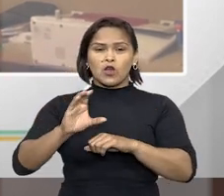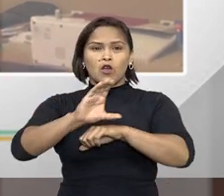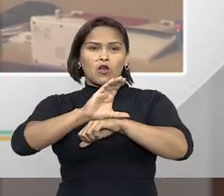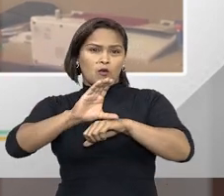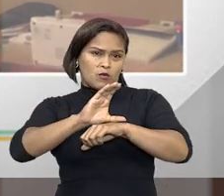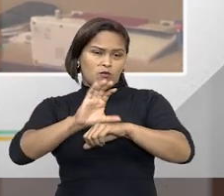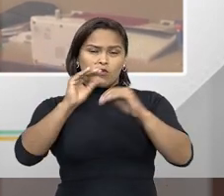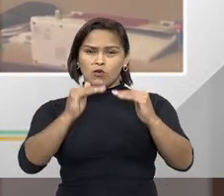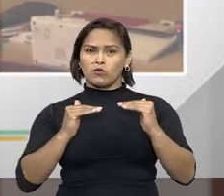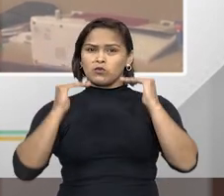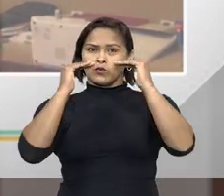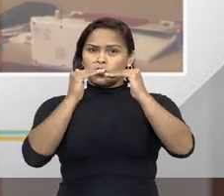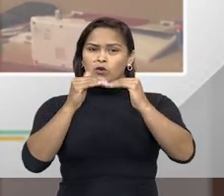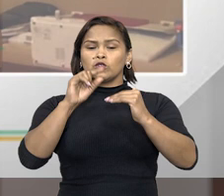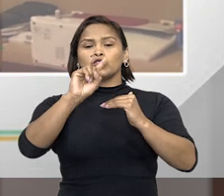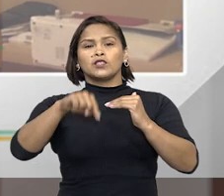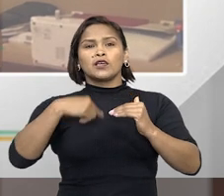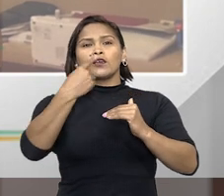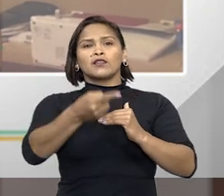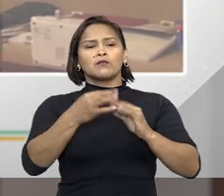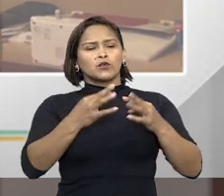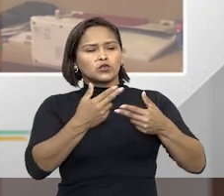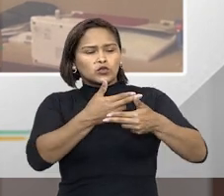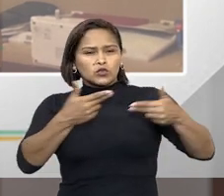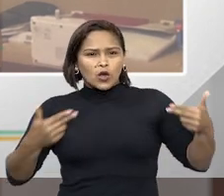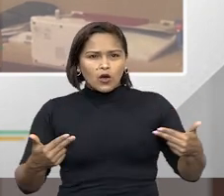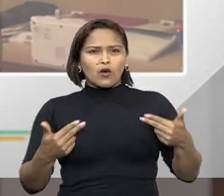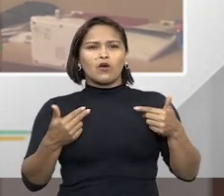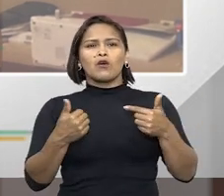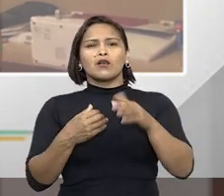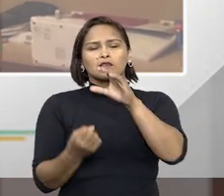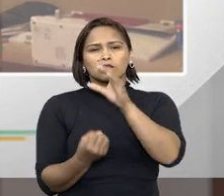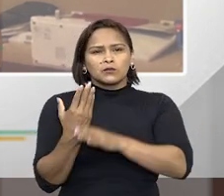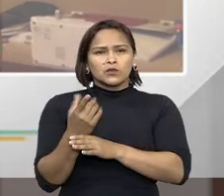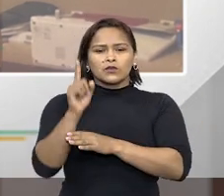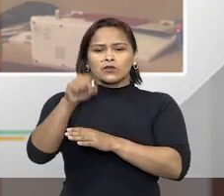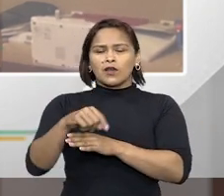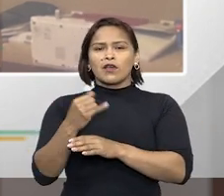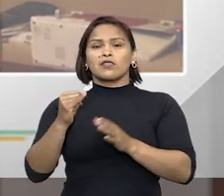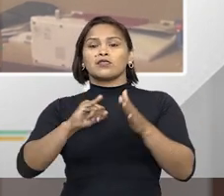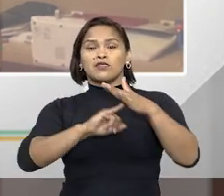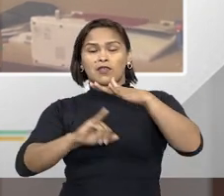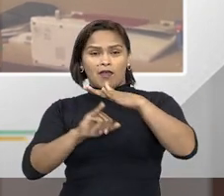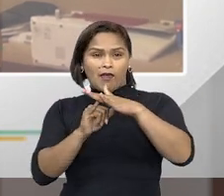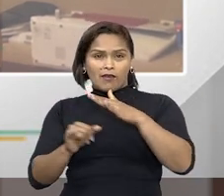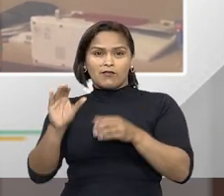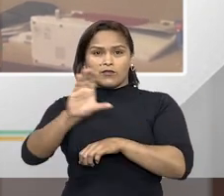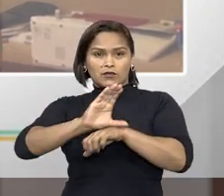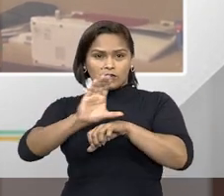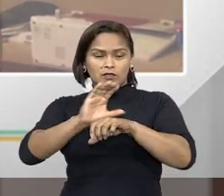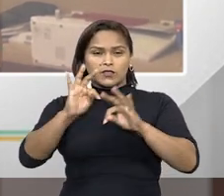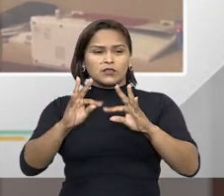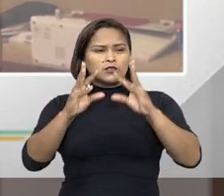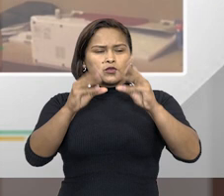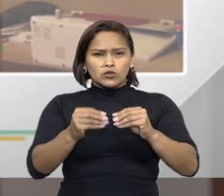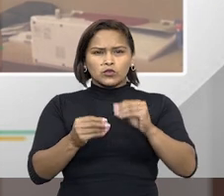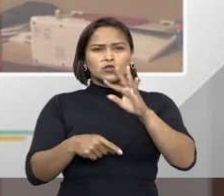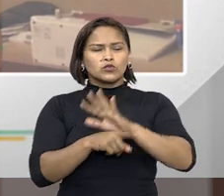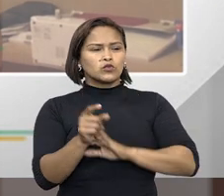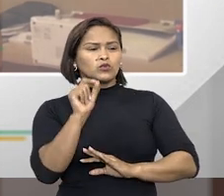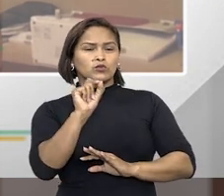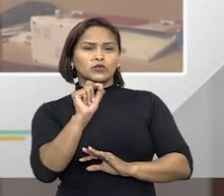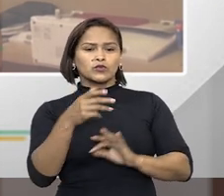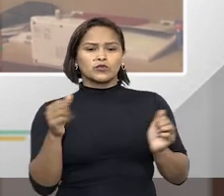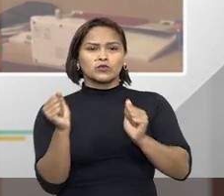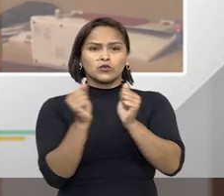Constitucional e que, por conseguinte, todas as questões elas brotavam da infraconstitucionalidade, então que isso tudo ficasse com